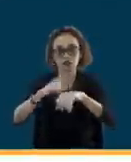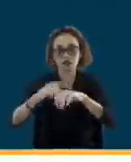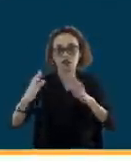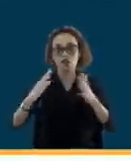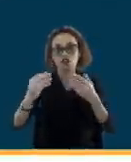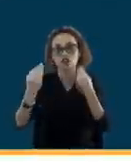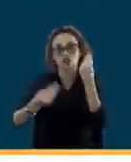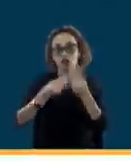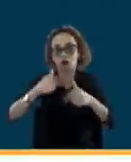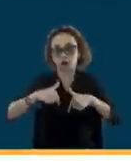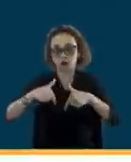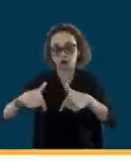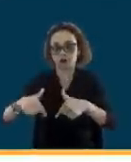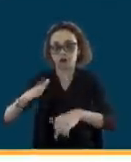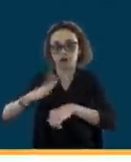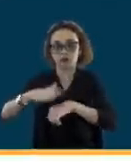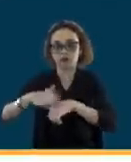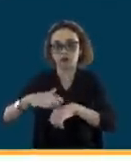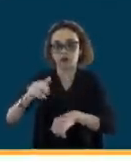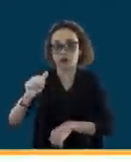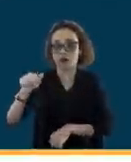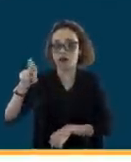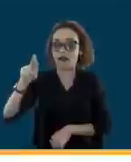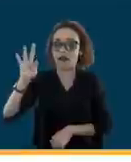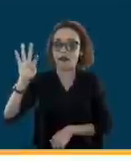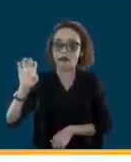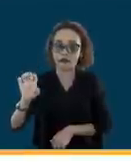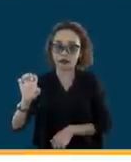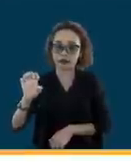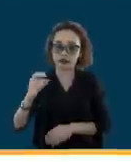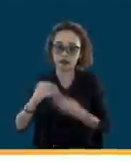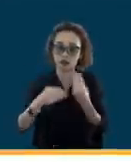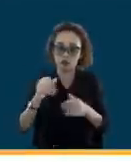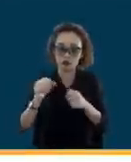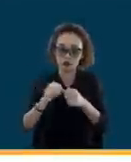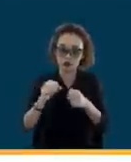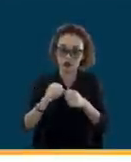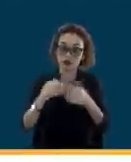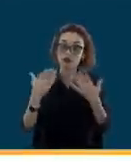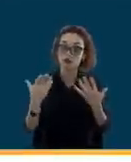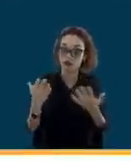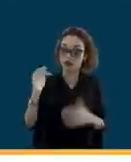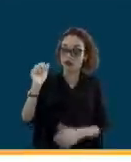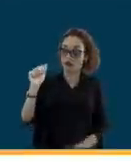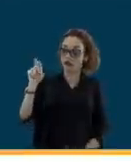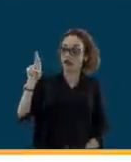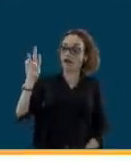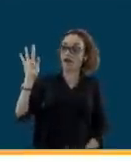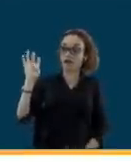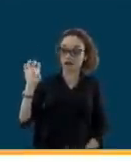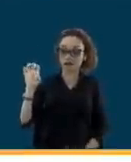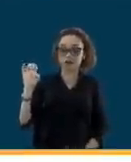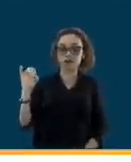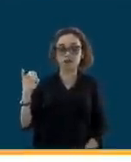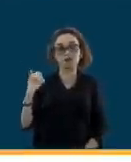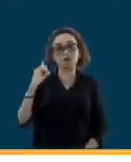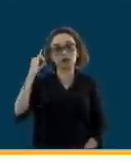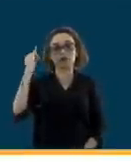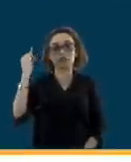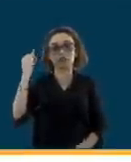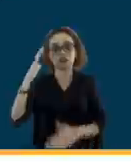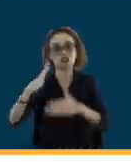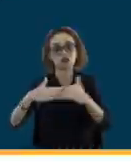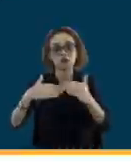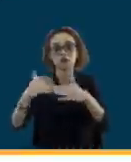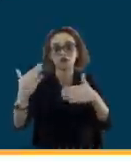Então, a arte tem um papel realmente vital em qualquer sociedade. Eu diria que a